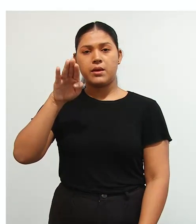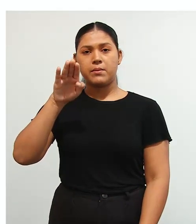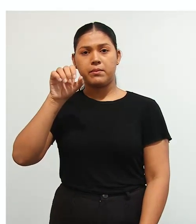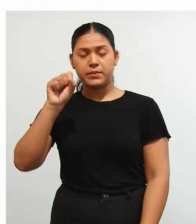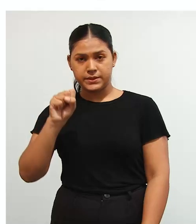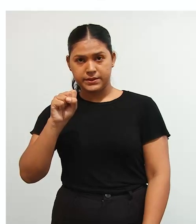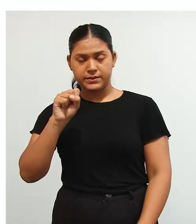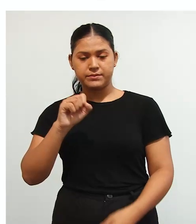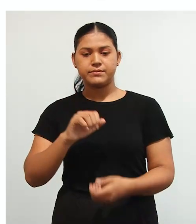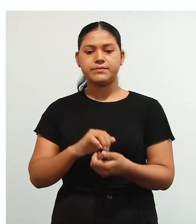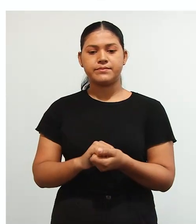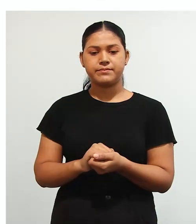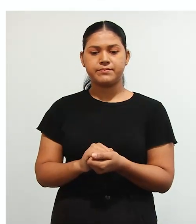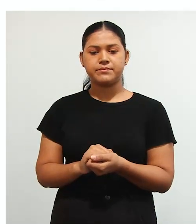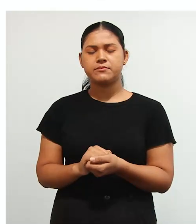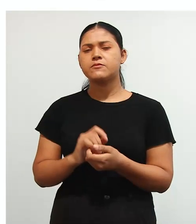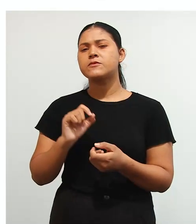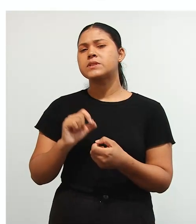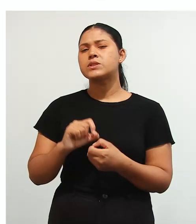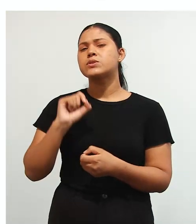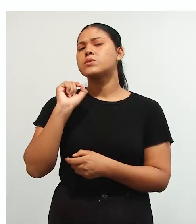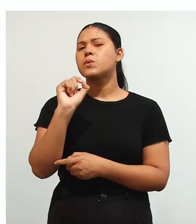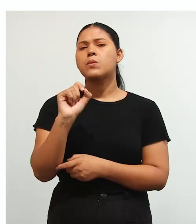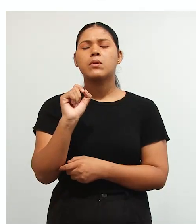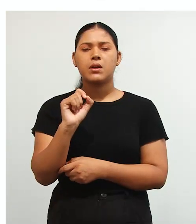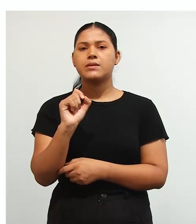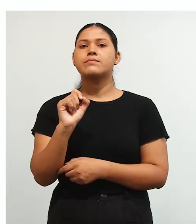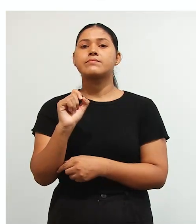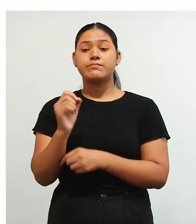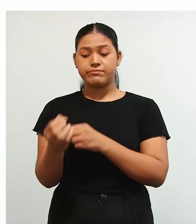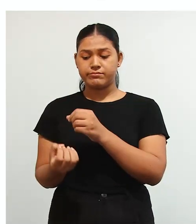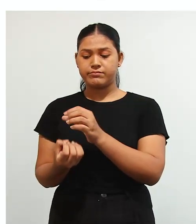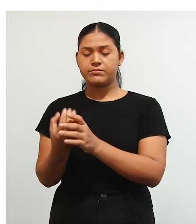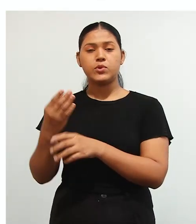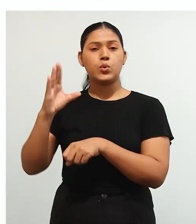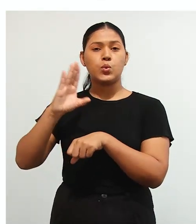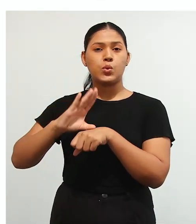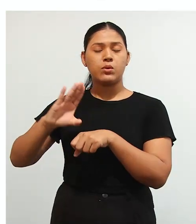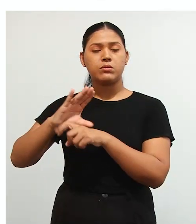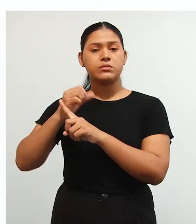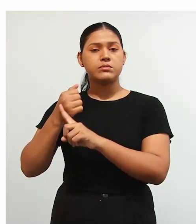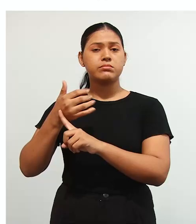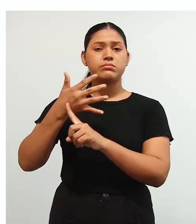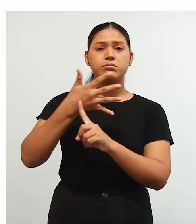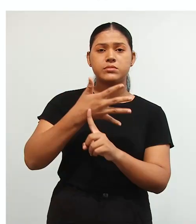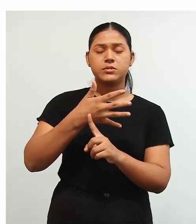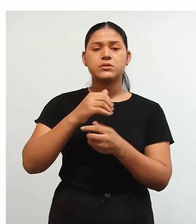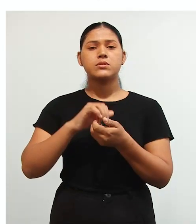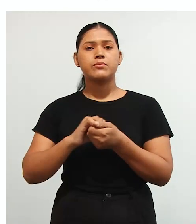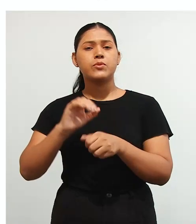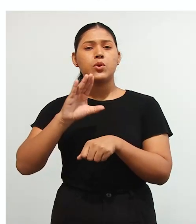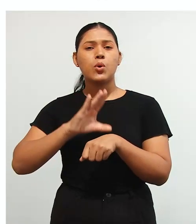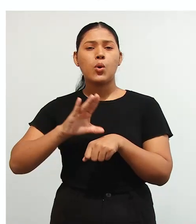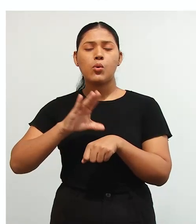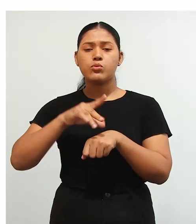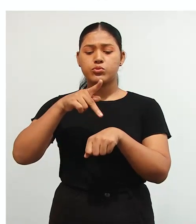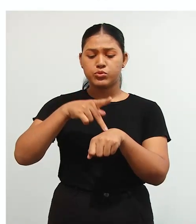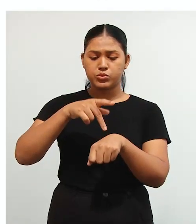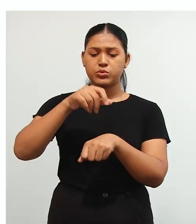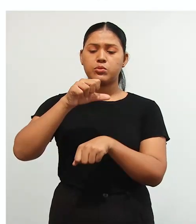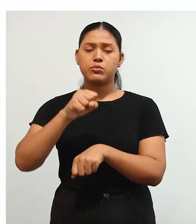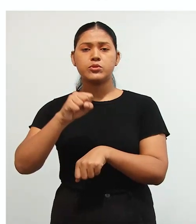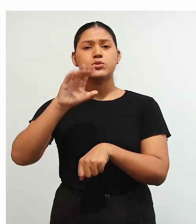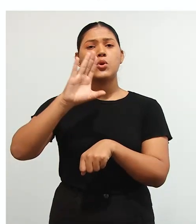de Rondônia, realizando o quê? Ações de formação, cursos de extensão, de especialização,